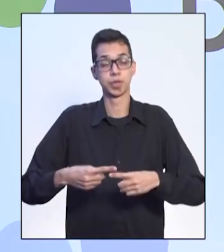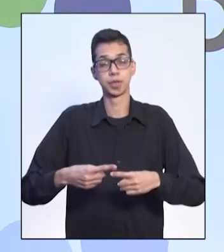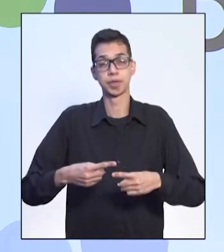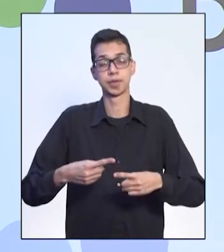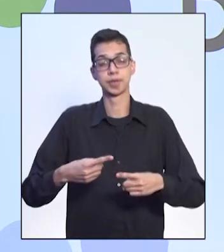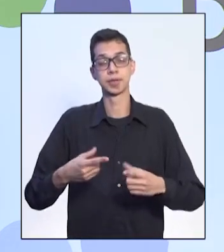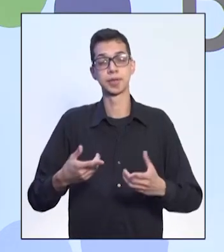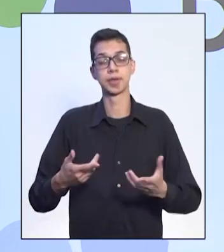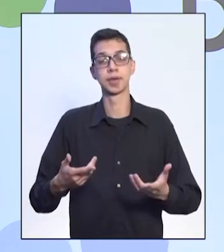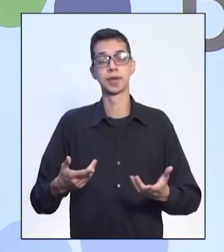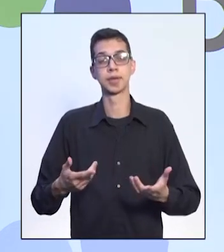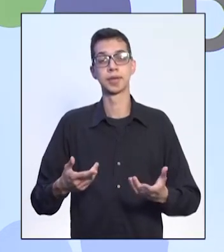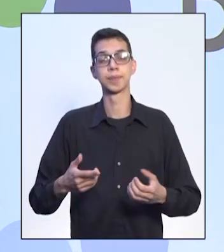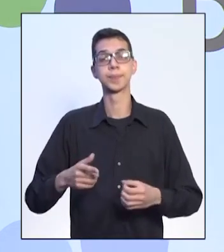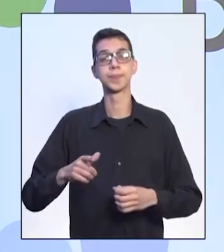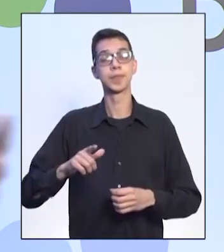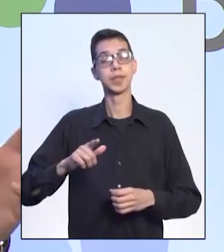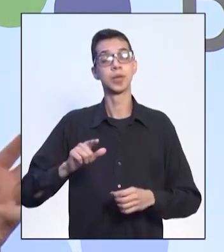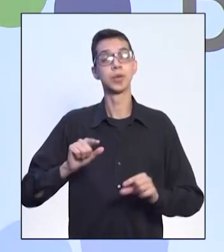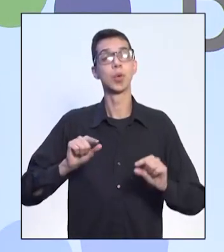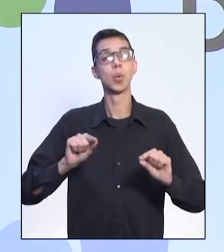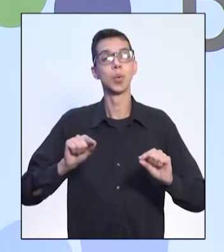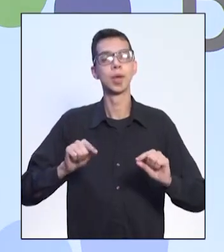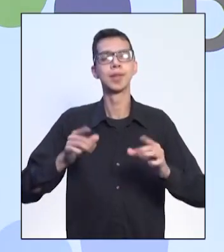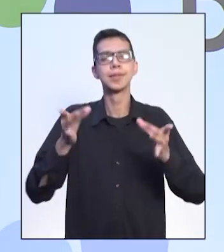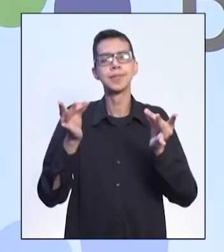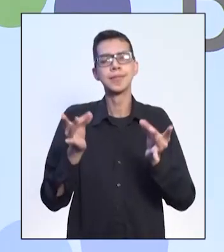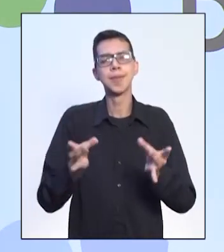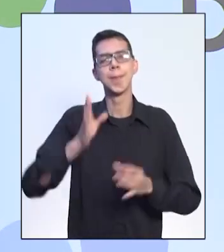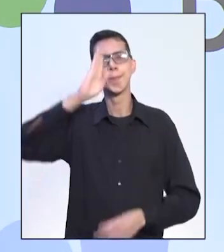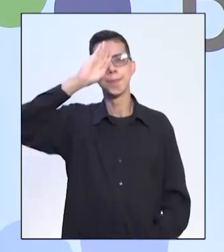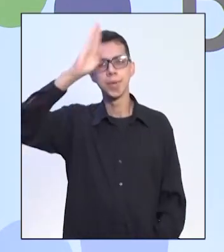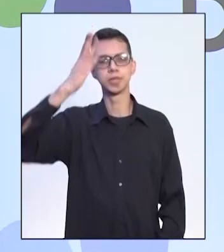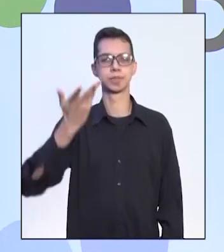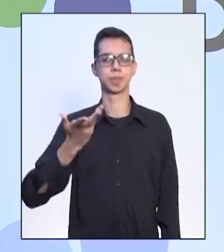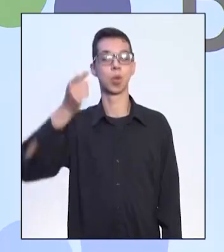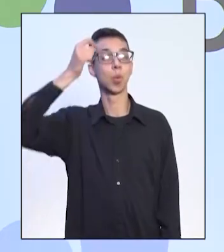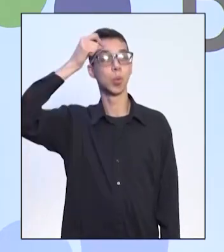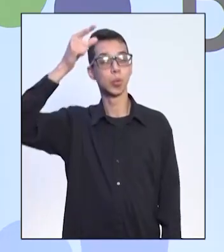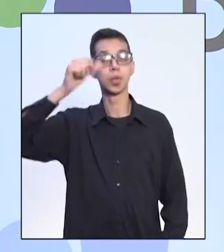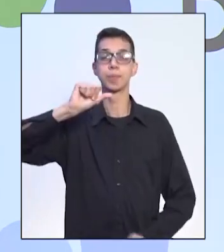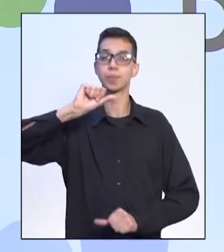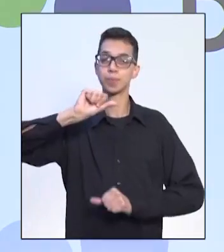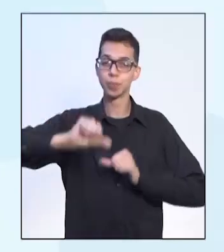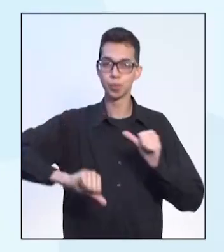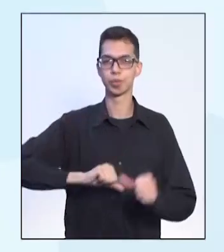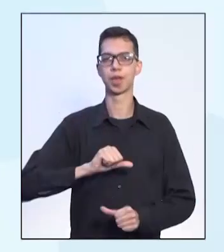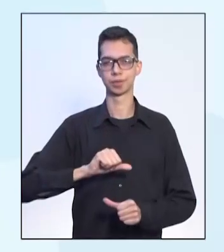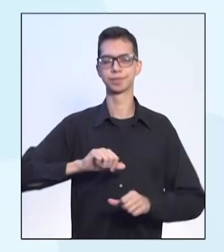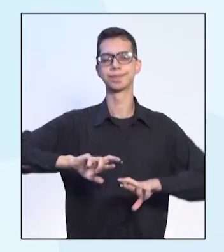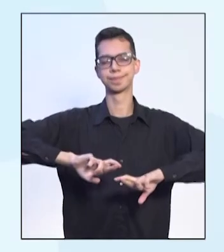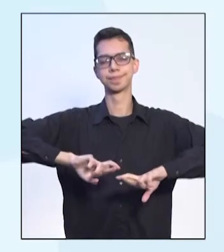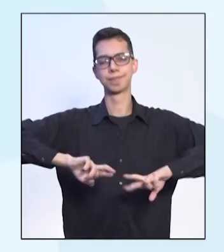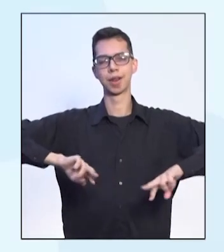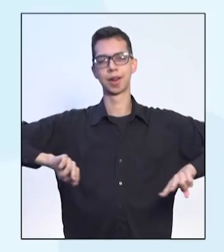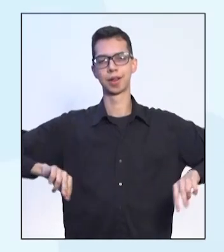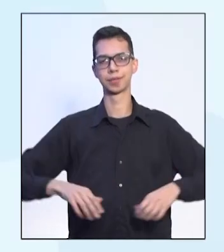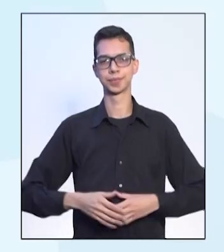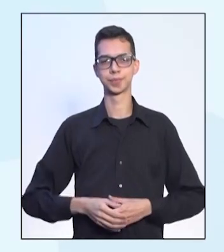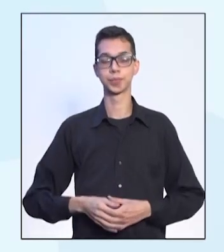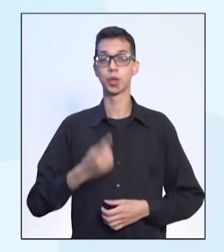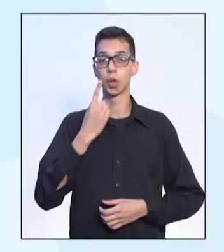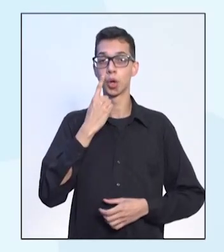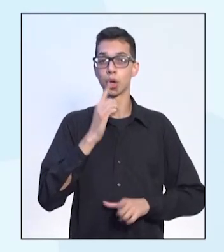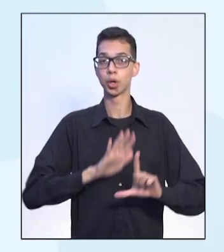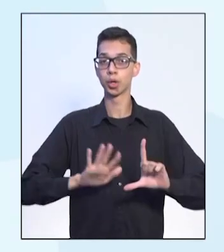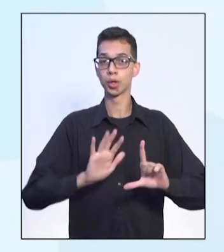aspecto essencial da cultura, que é se transformar, que é se diversificar. Vejam na tela. Diz o seguinte: uma vez que a